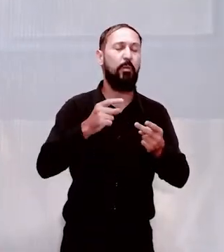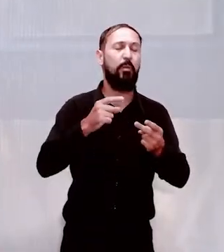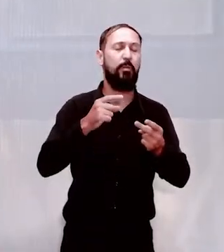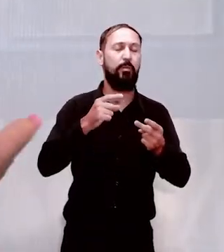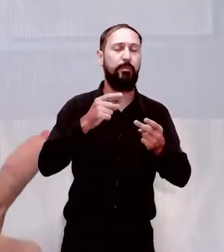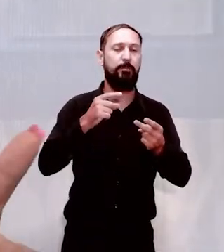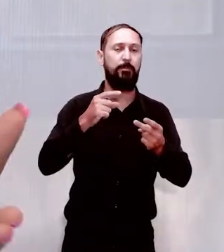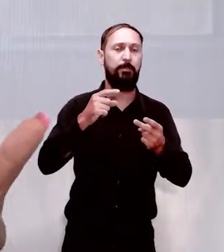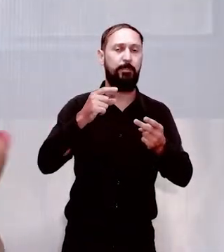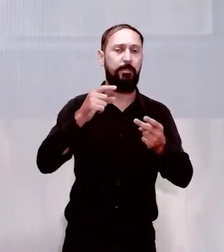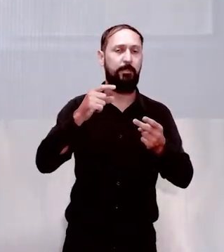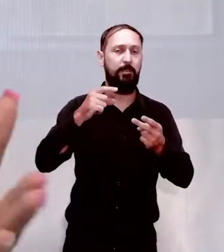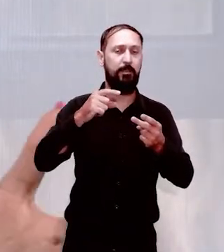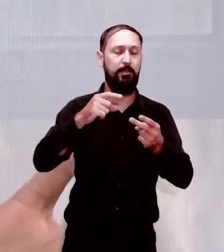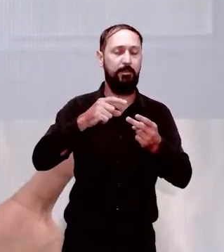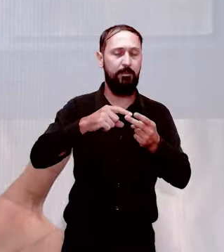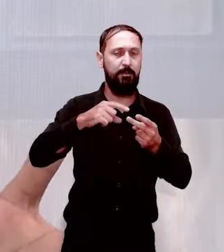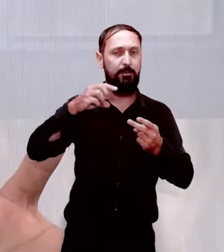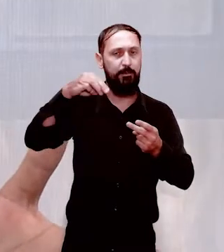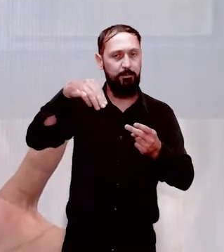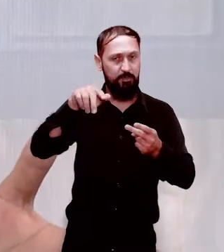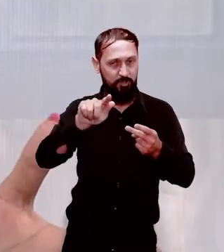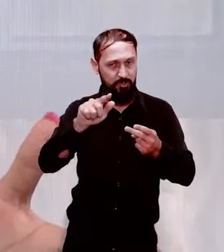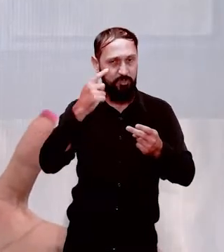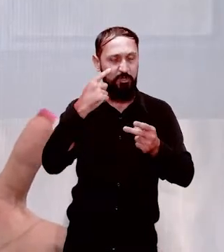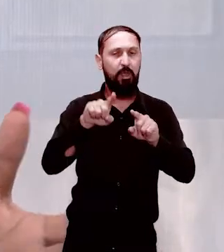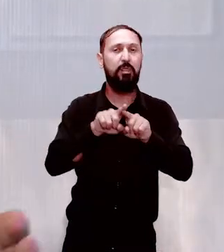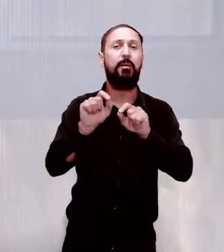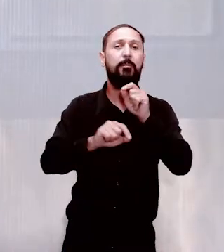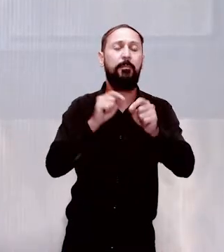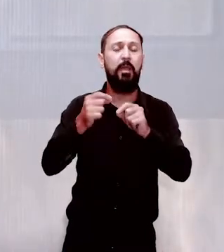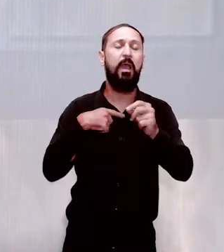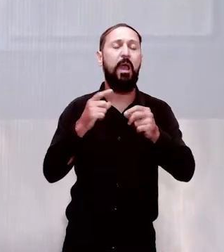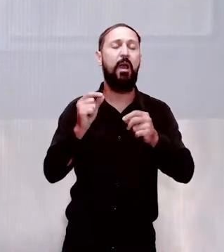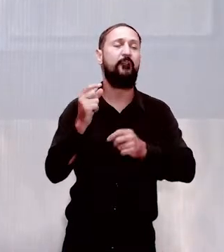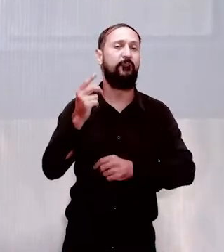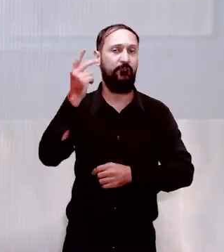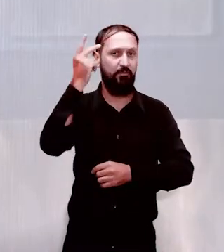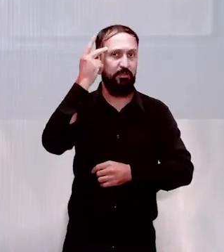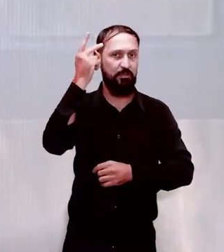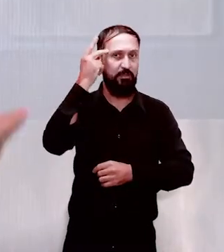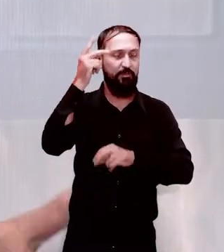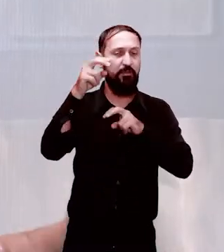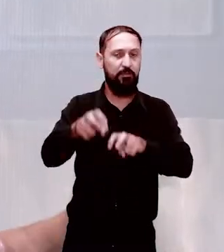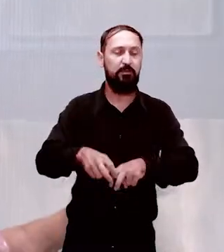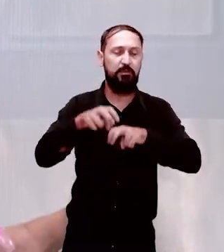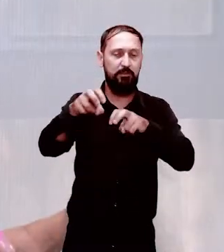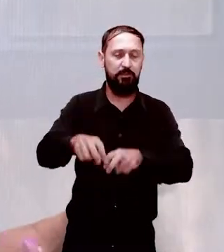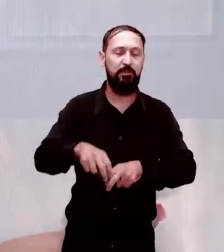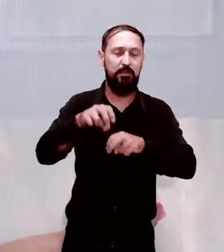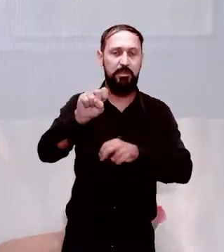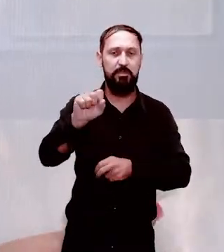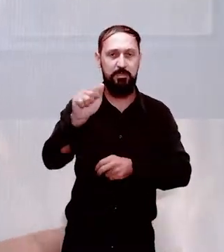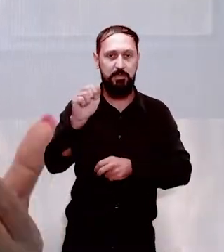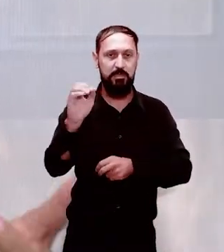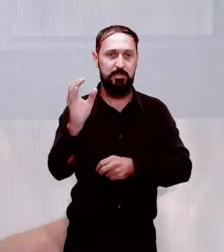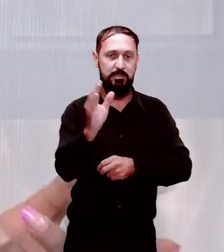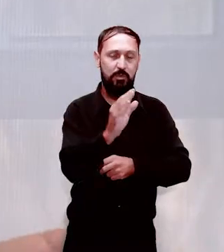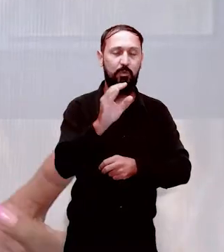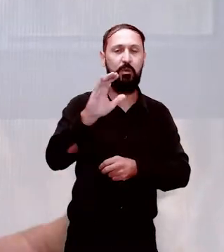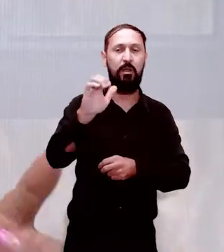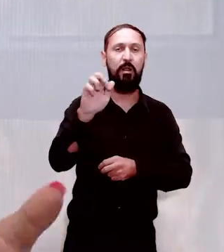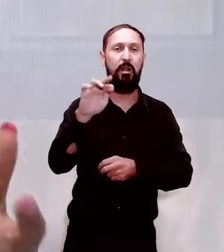Gerais, você vai ver que tiveram São Carlos, a Universidade Federal de São Carlos foi uma grande fazenda, né? Você sabe disso, que foi